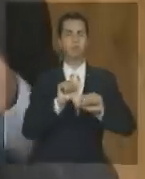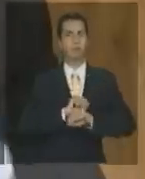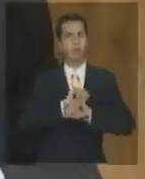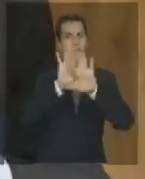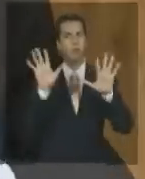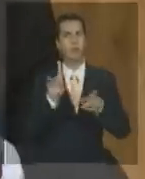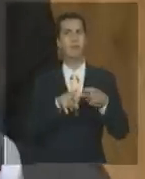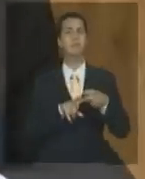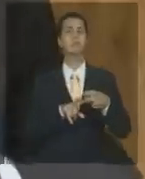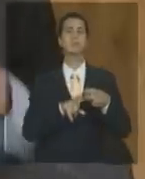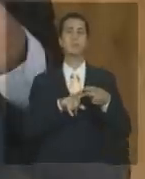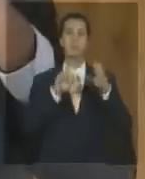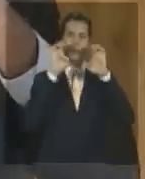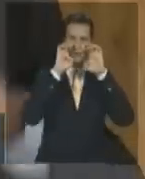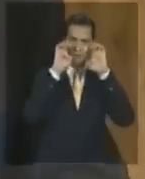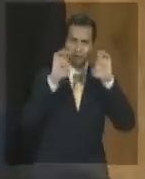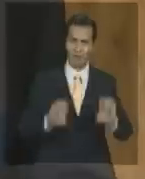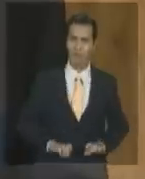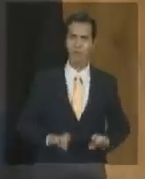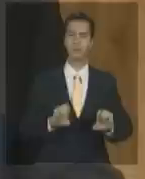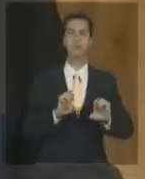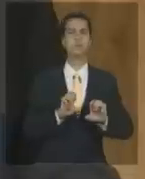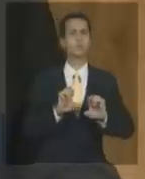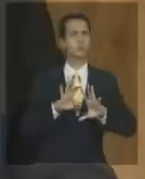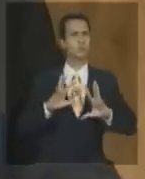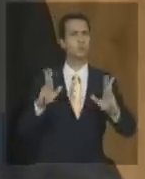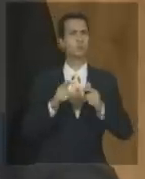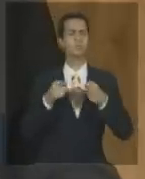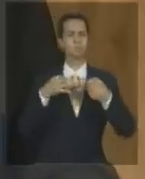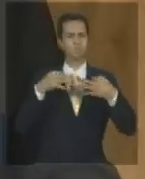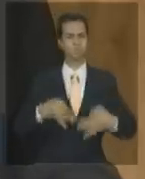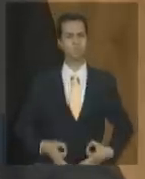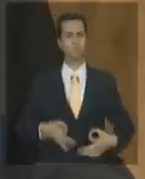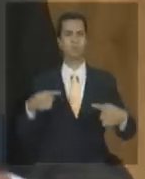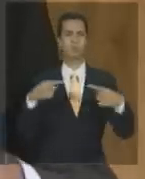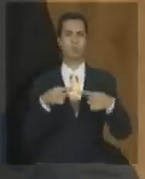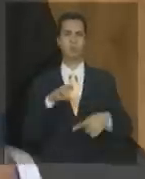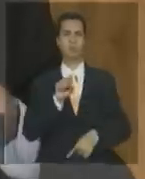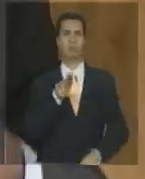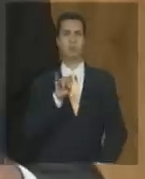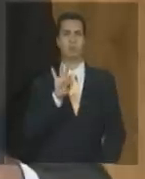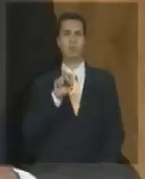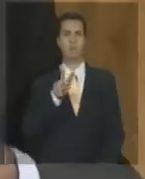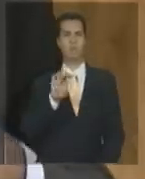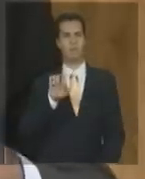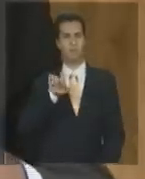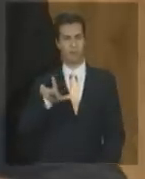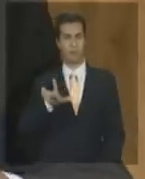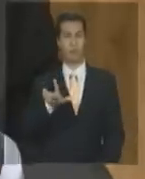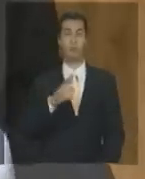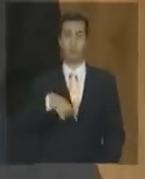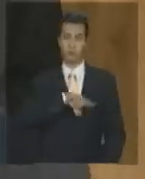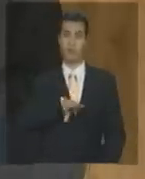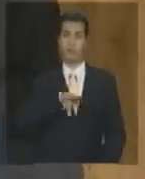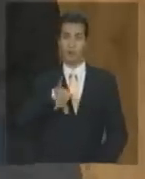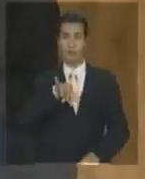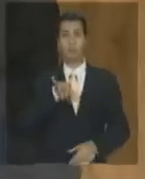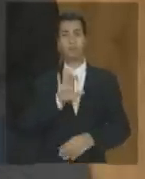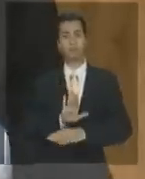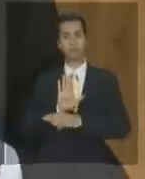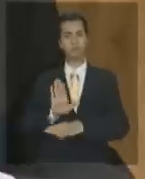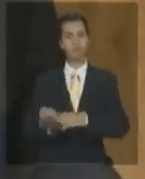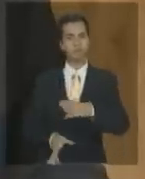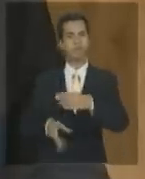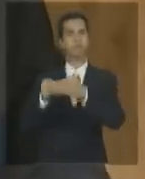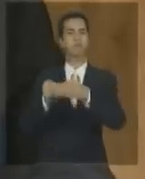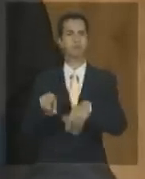transparência, da ética como um pilar fundamental para o desenvolvimento sustentável, fazer esse aporte a esse processo. Aliás, como vocês